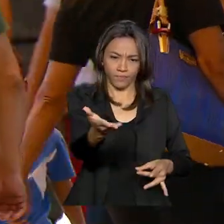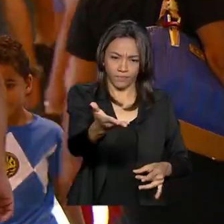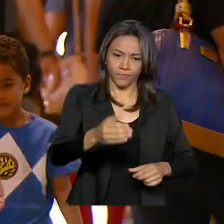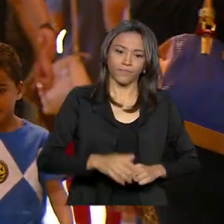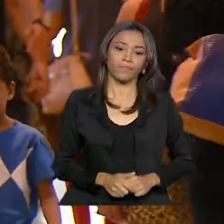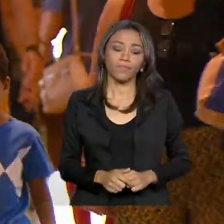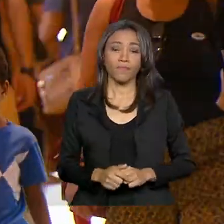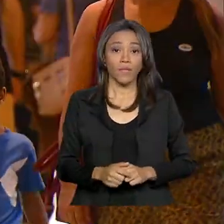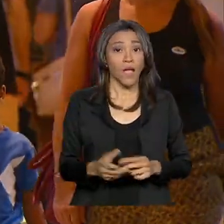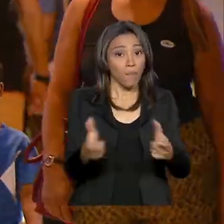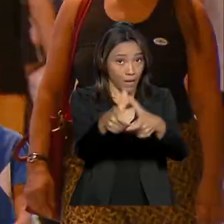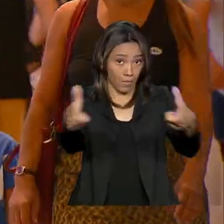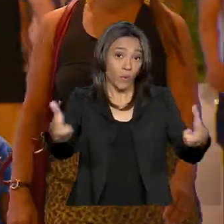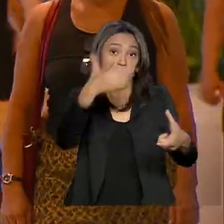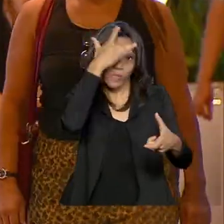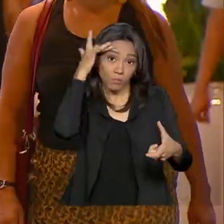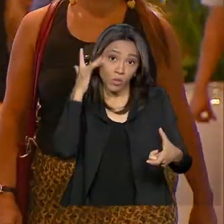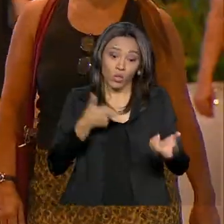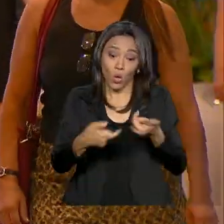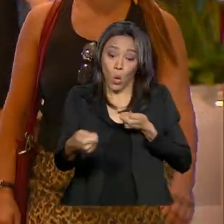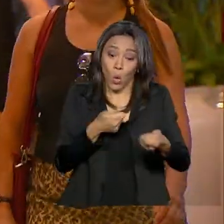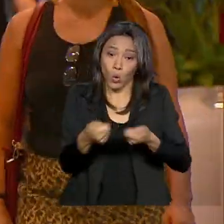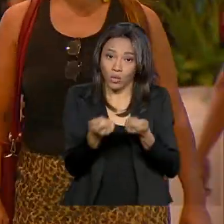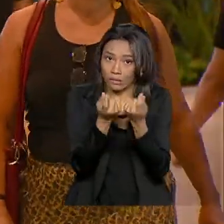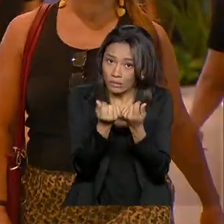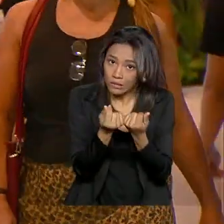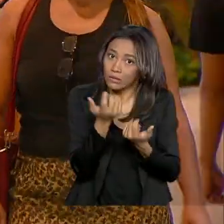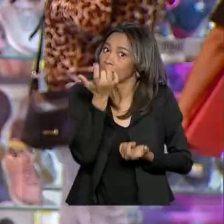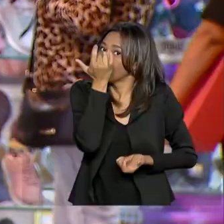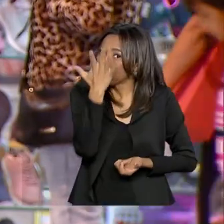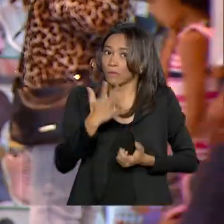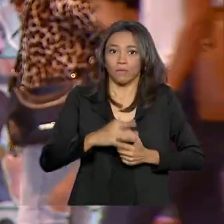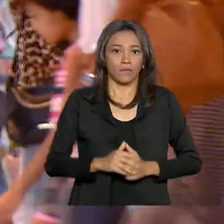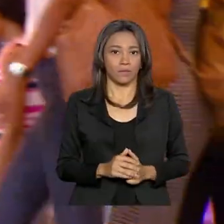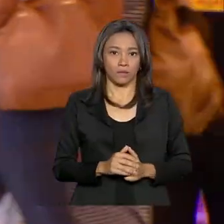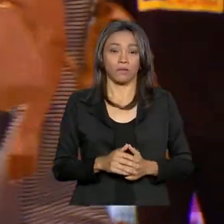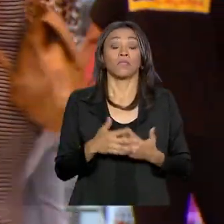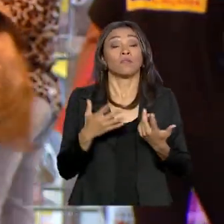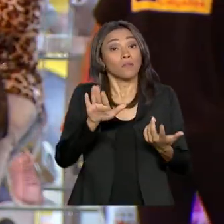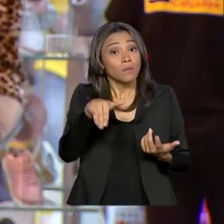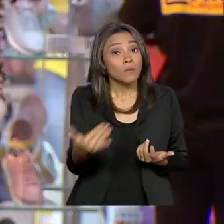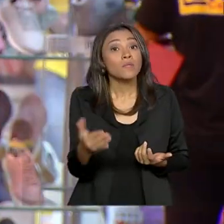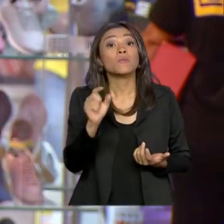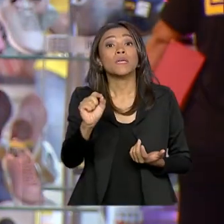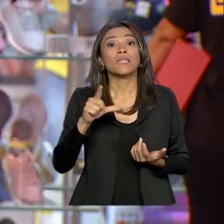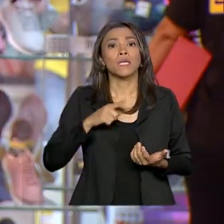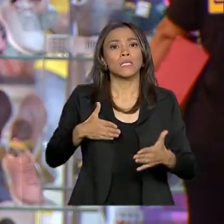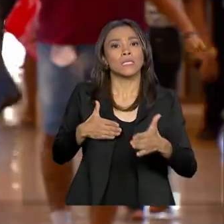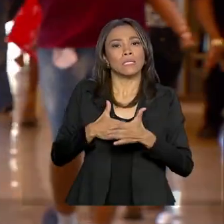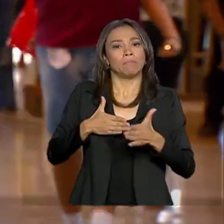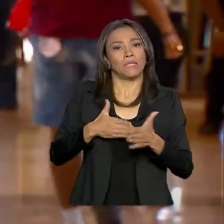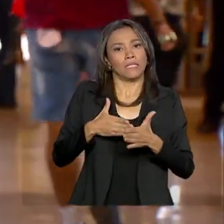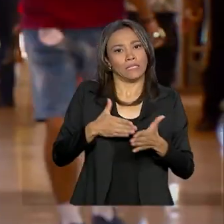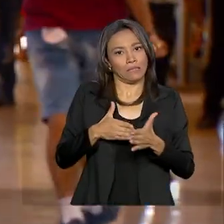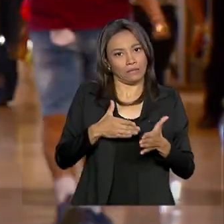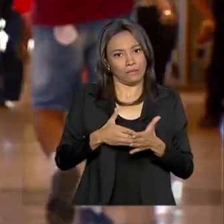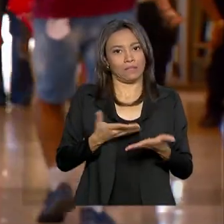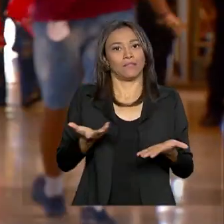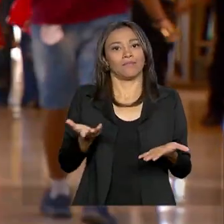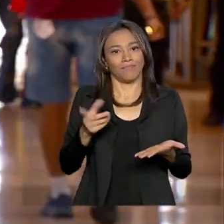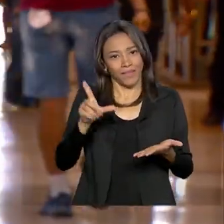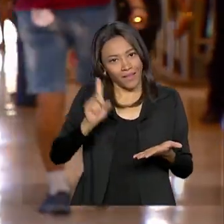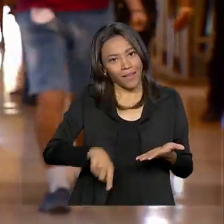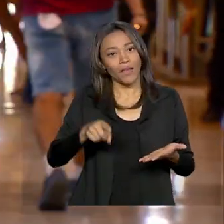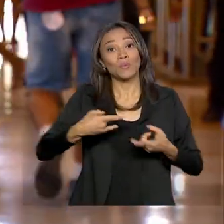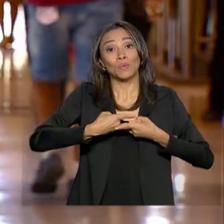Para muita gente, controlar as finanças não é tarefa fácil. Ainda mais quando você tem um limite de crédito disponível,